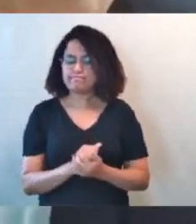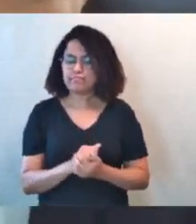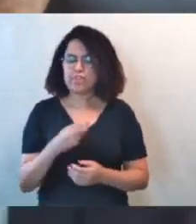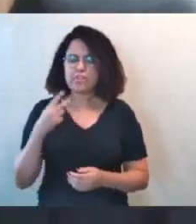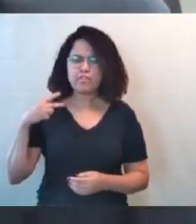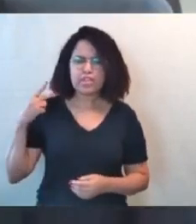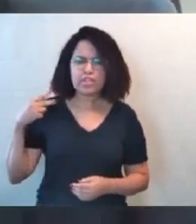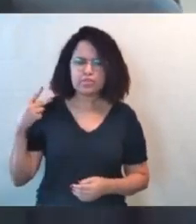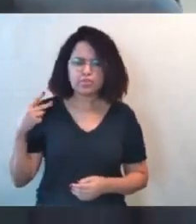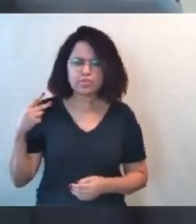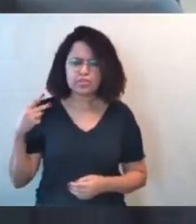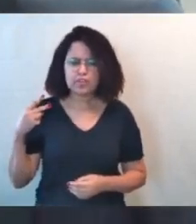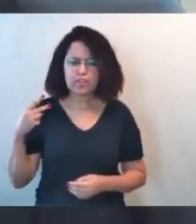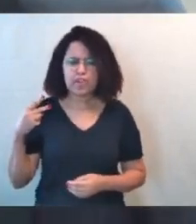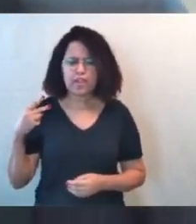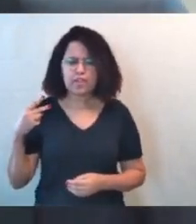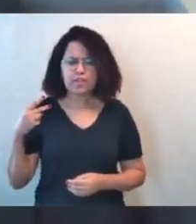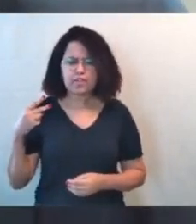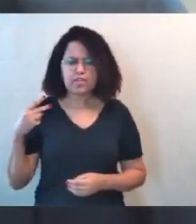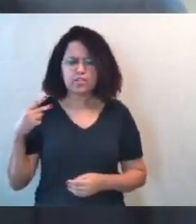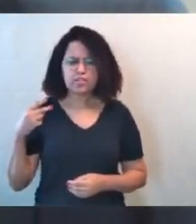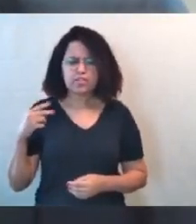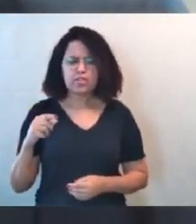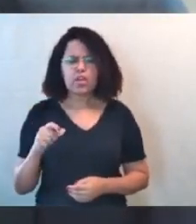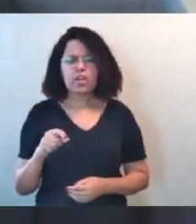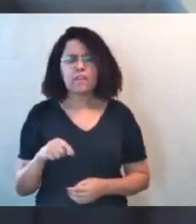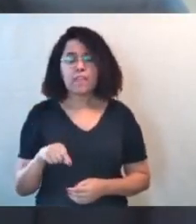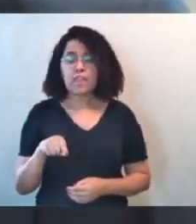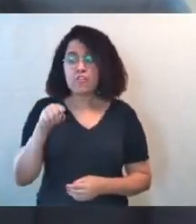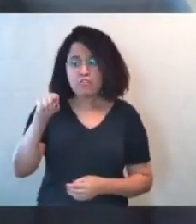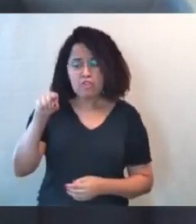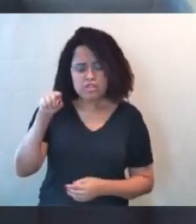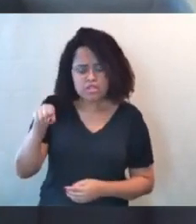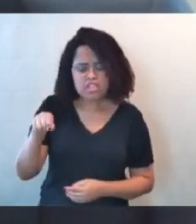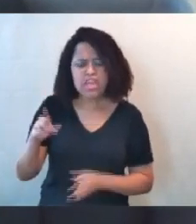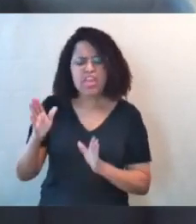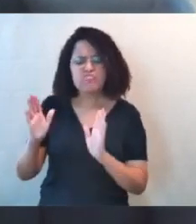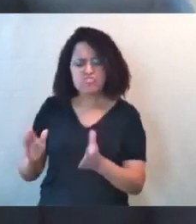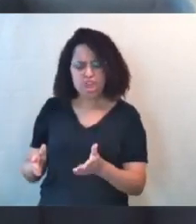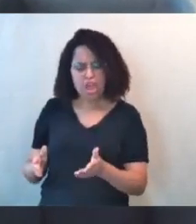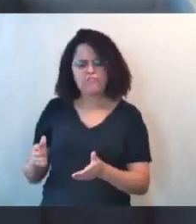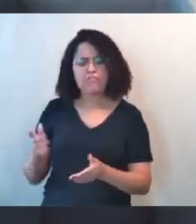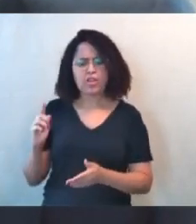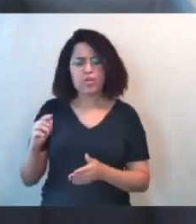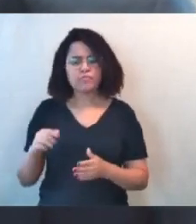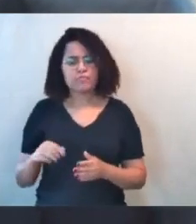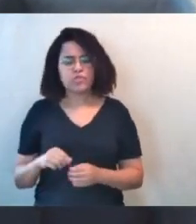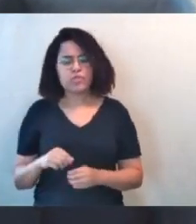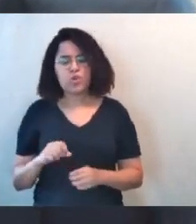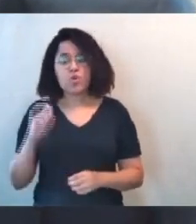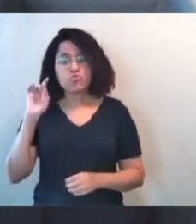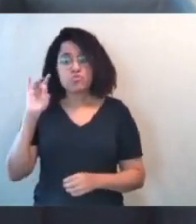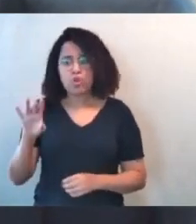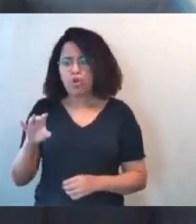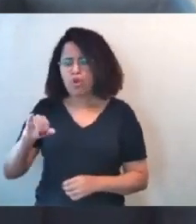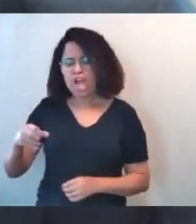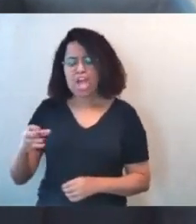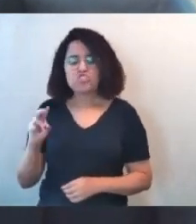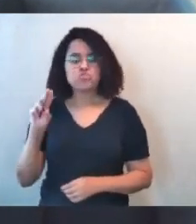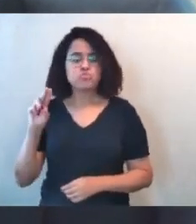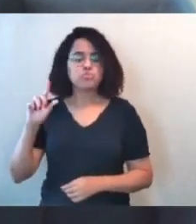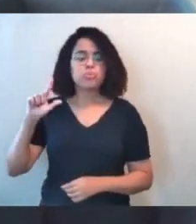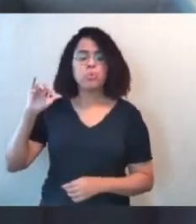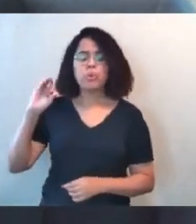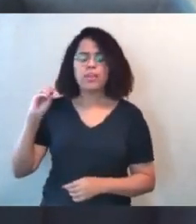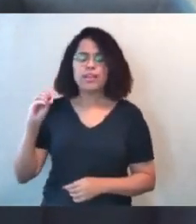Vereadora, a senhora já falou todos os itens aí, todos acima, exceto a Júlia Galo, que não estava à época, que ela começou